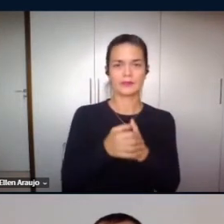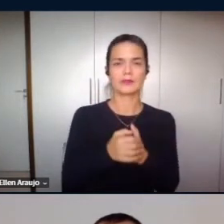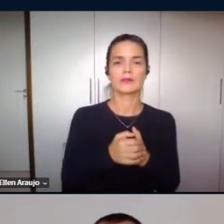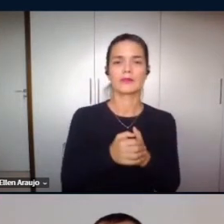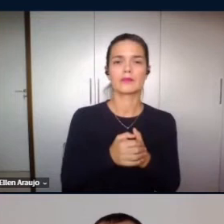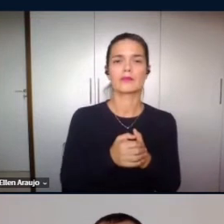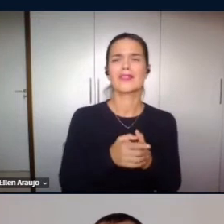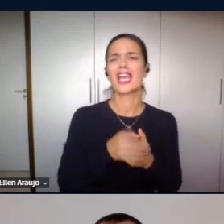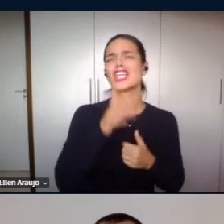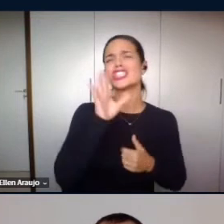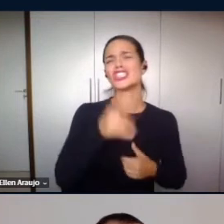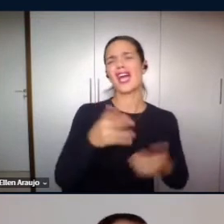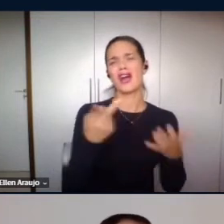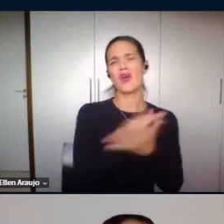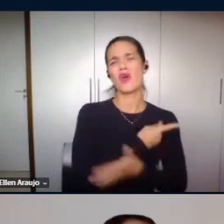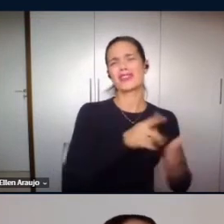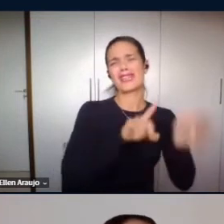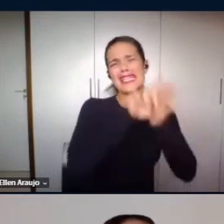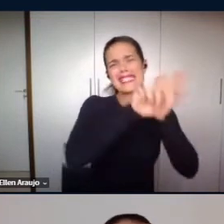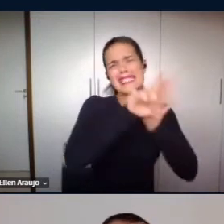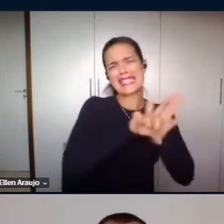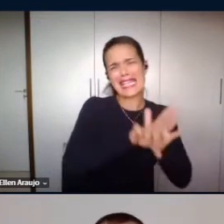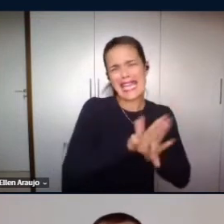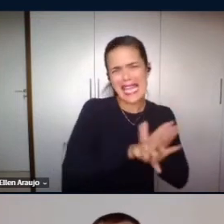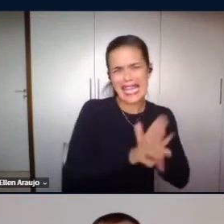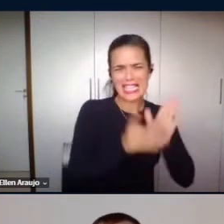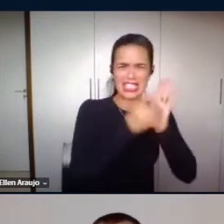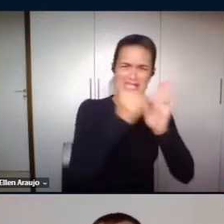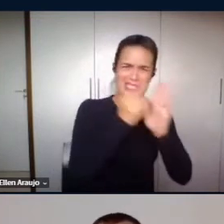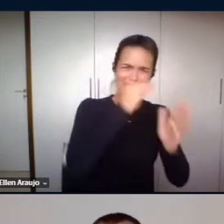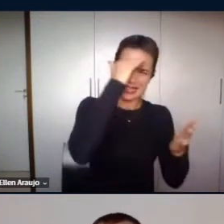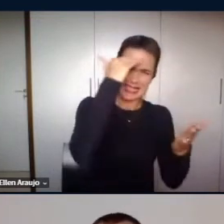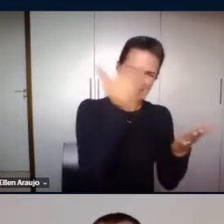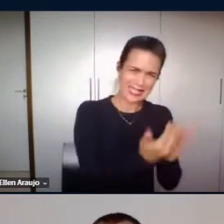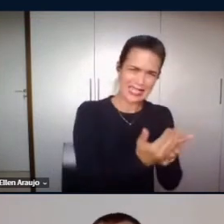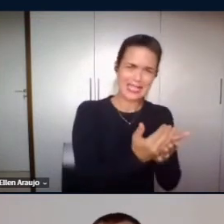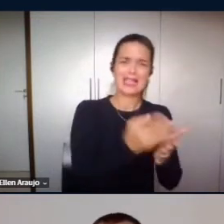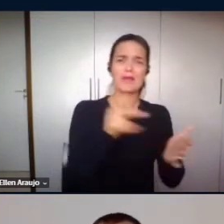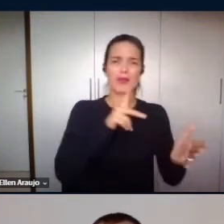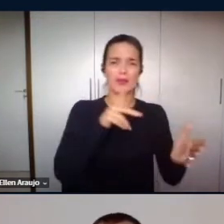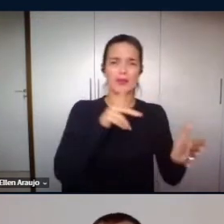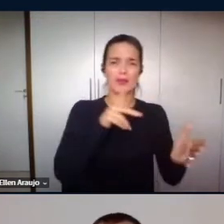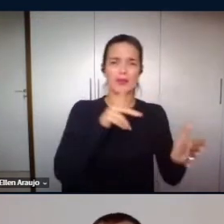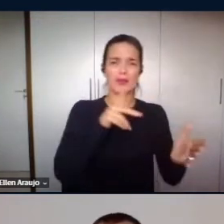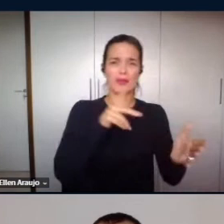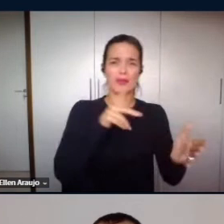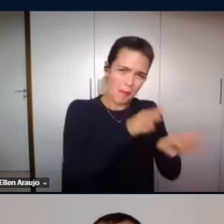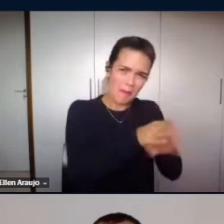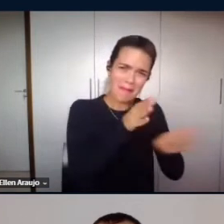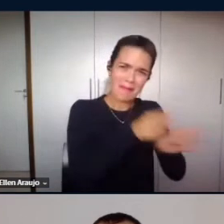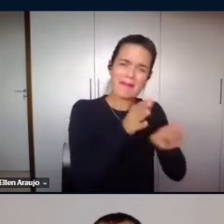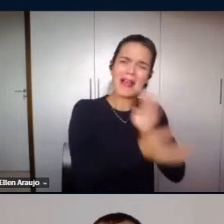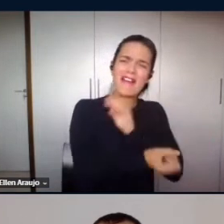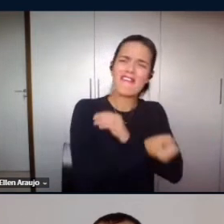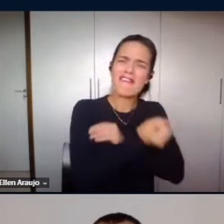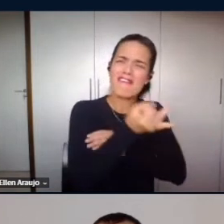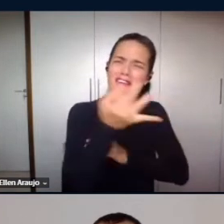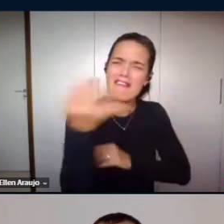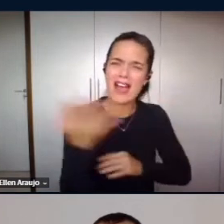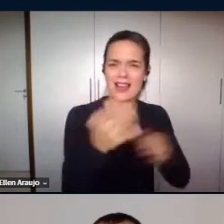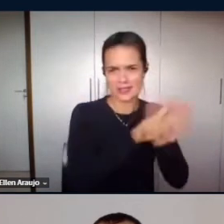de dissertações e teses orientadas pela professora doutora Enilde Faustes, no Centro Lexitherm